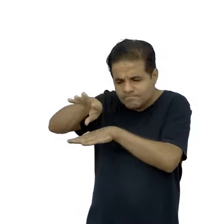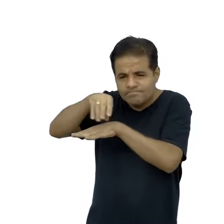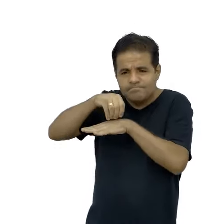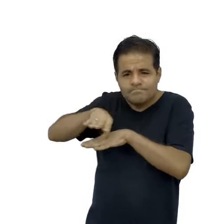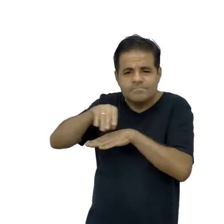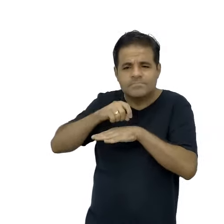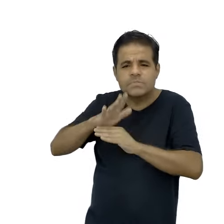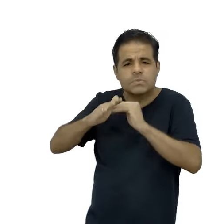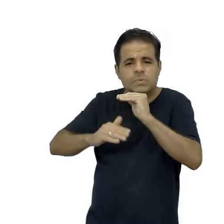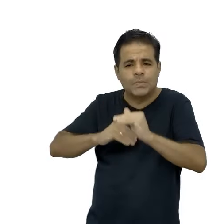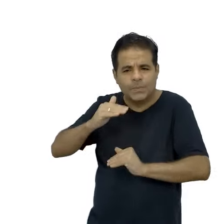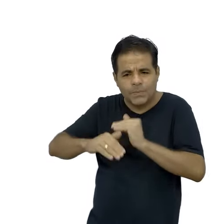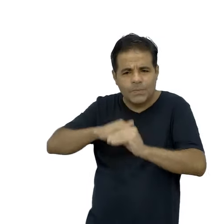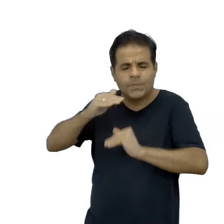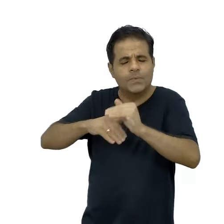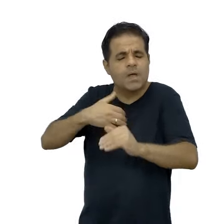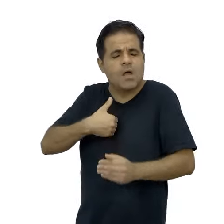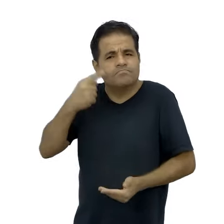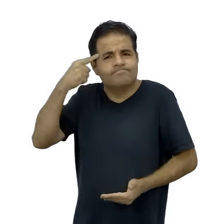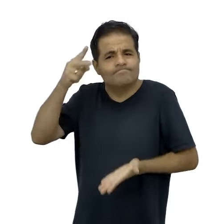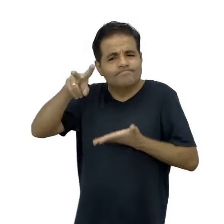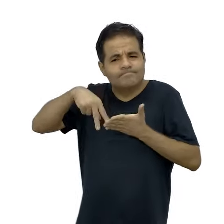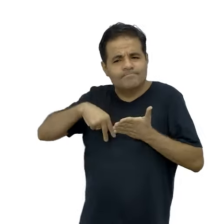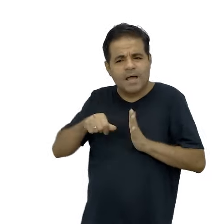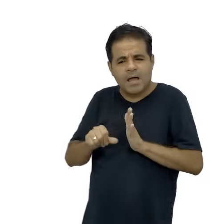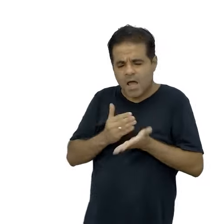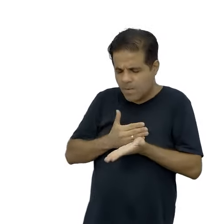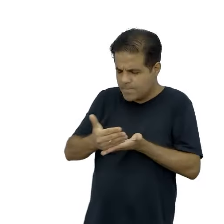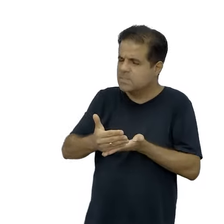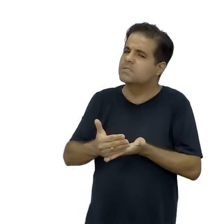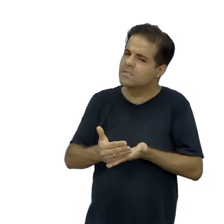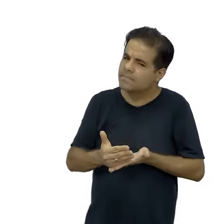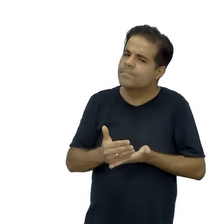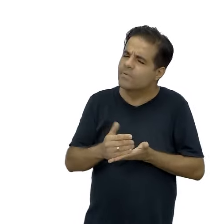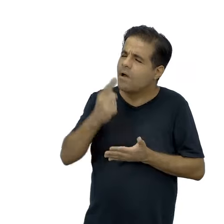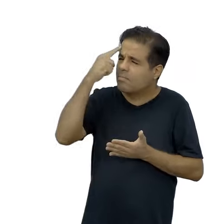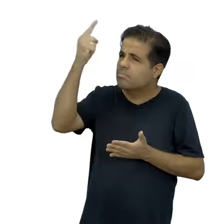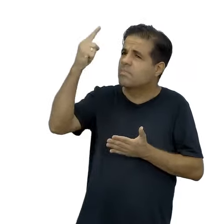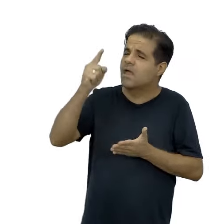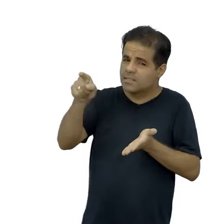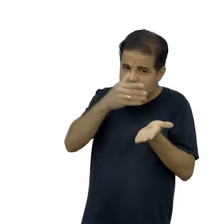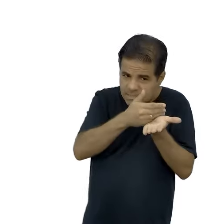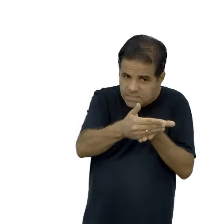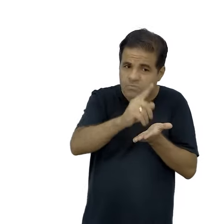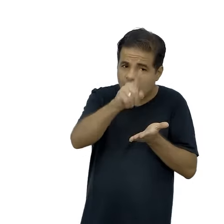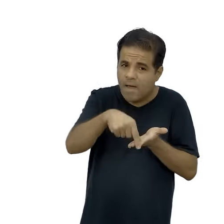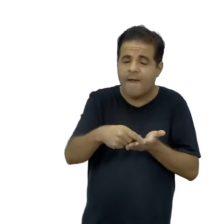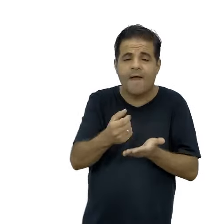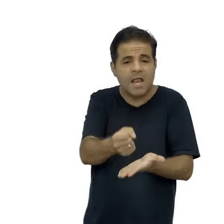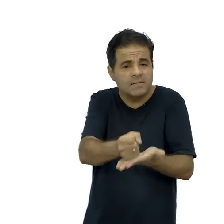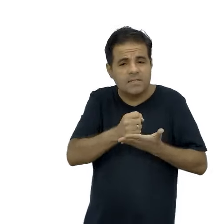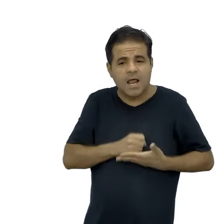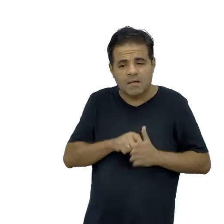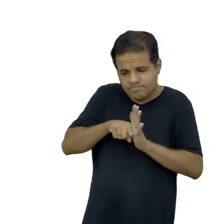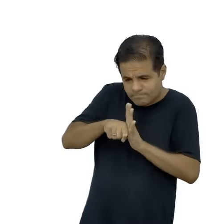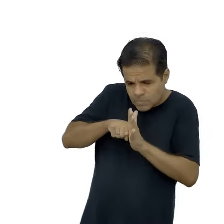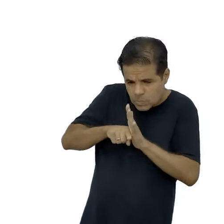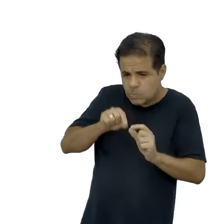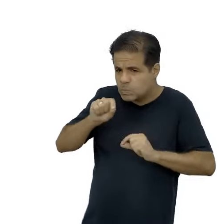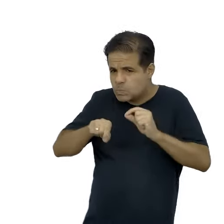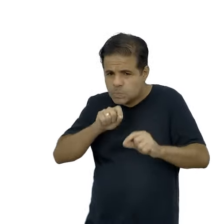né, do desenvolvendo. E, a princípio, né, a ideia desse iniciando, ele traz um diagnóstico do que é